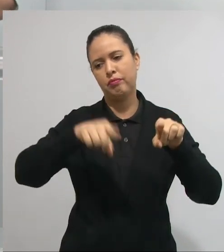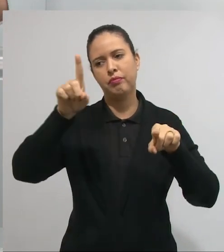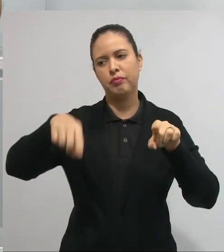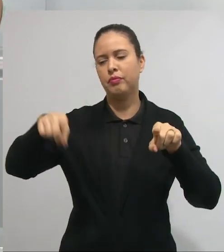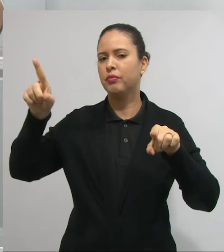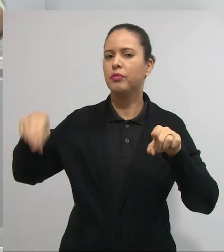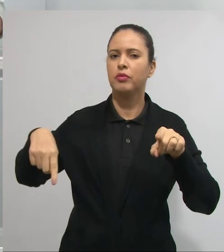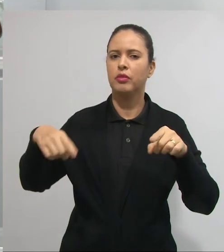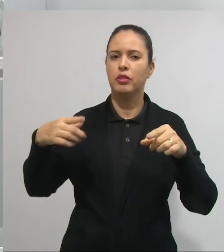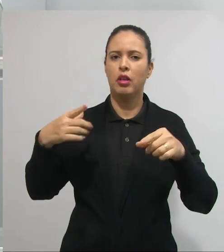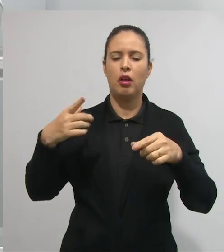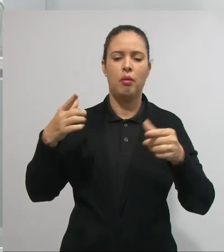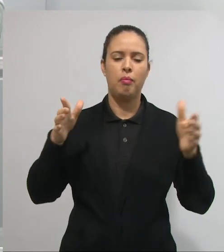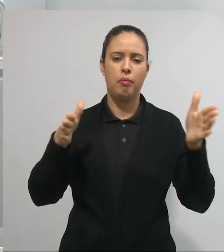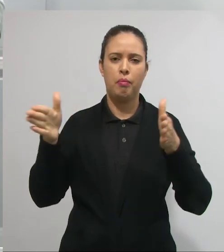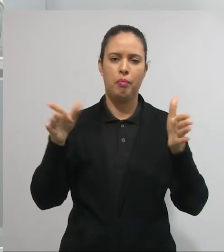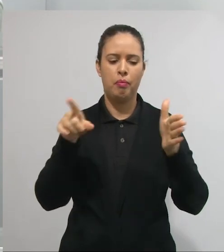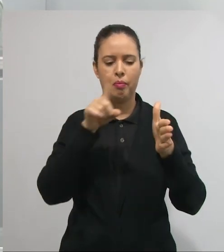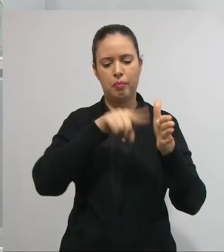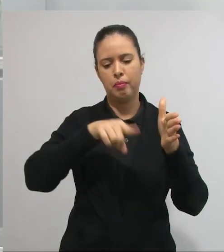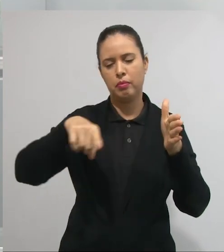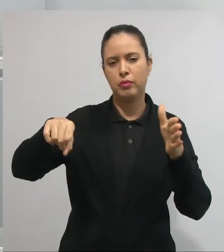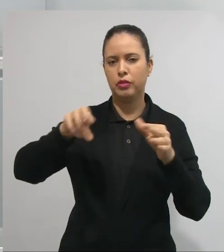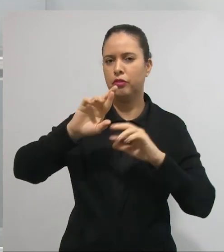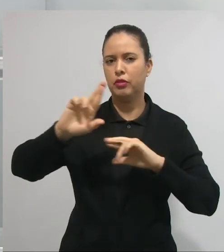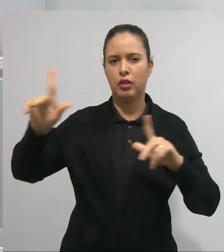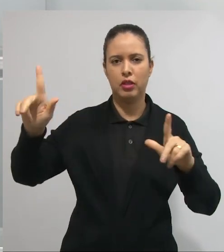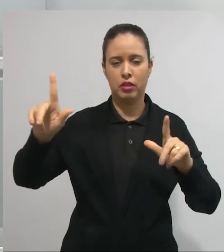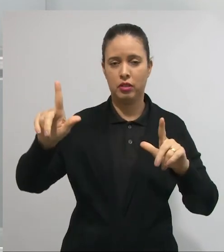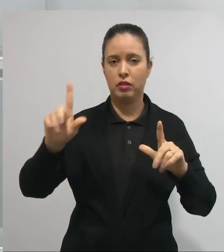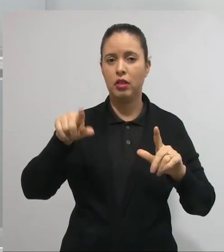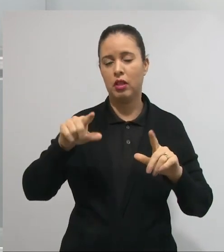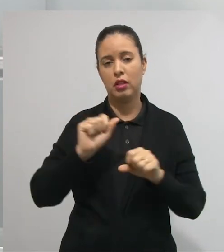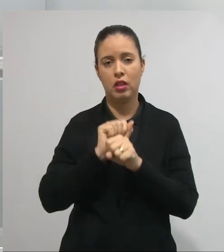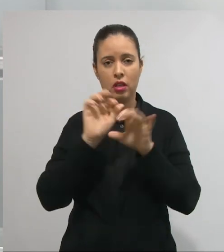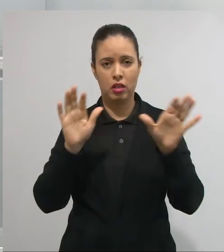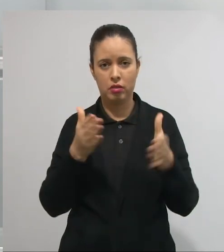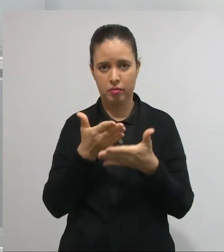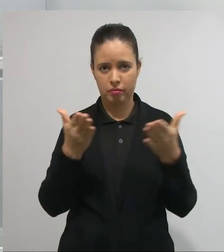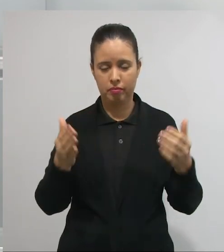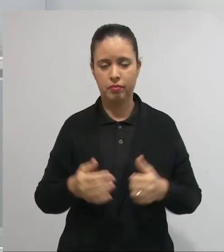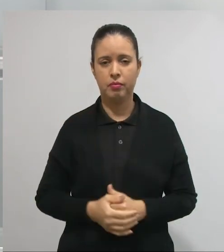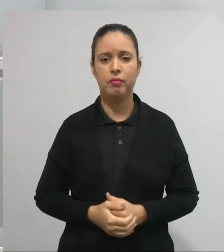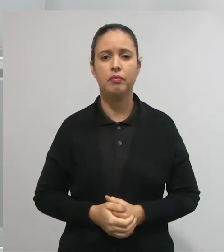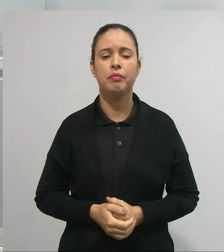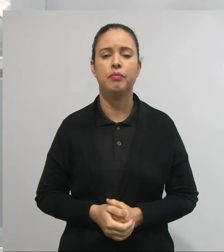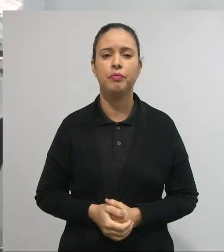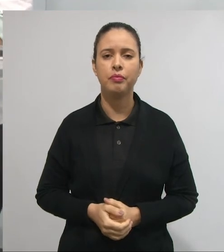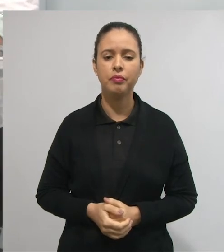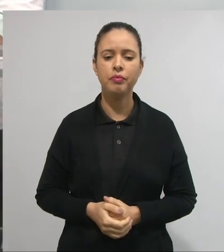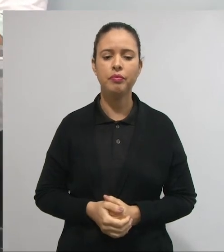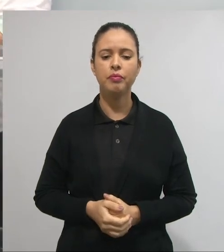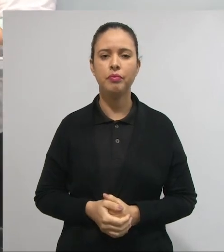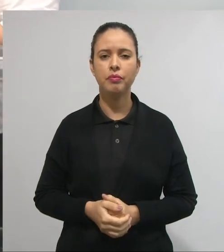e momentos diferentes, tá? Quero deixar bem claro isso. Muito bem, vamos